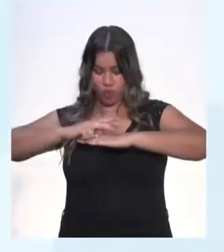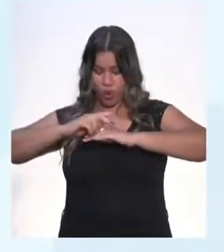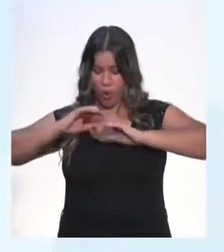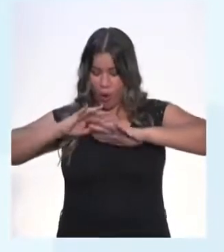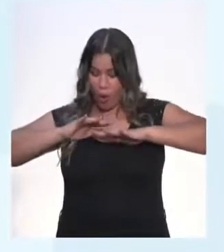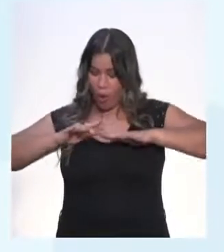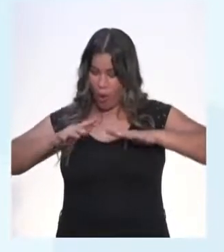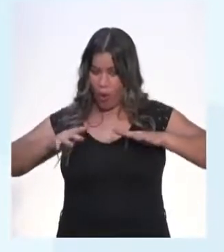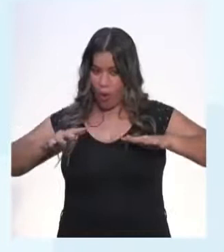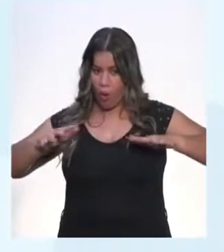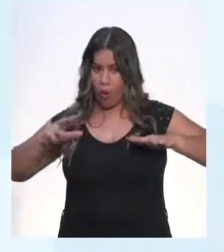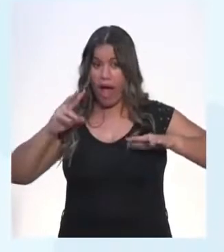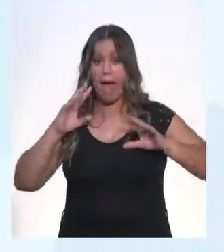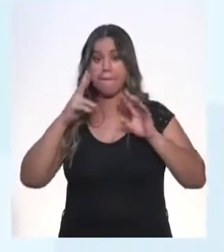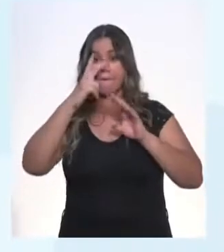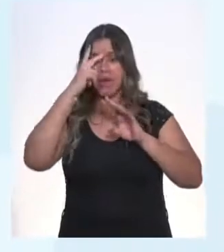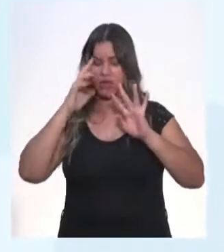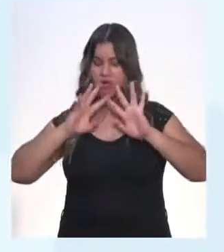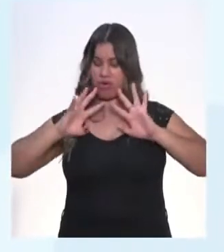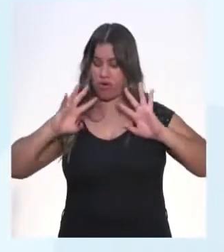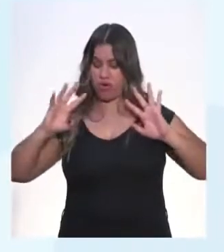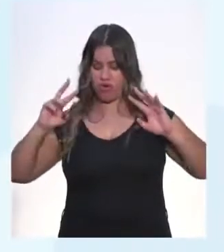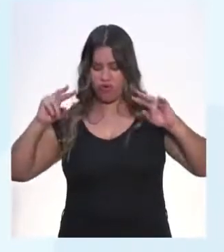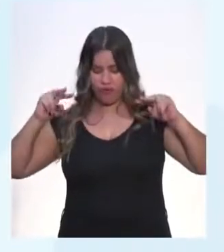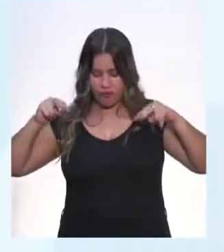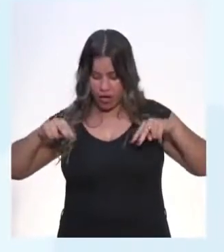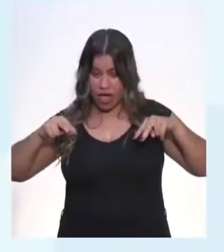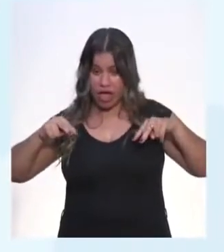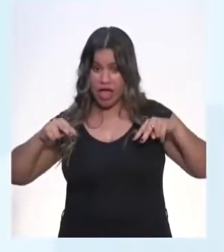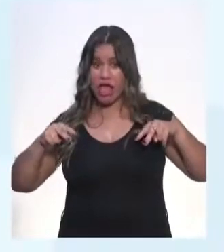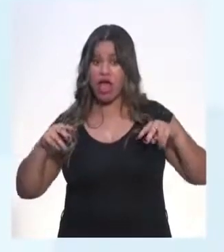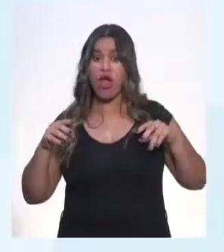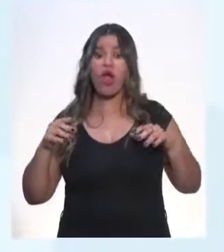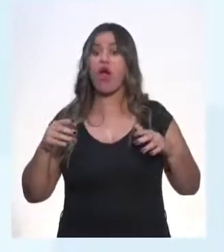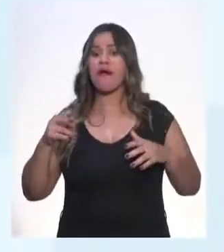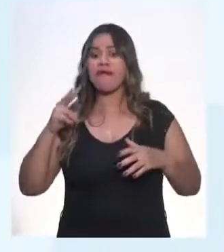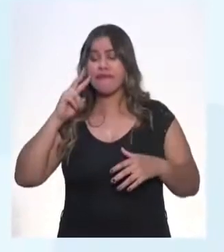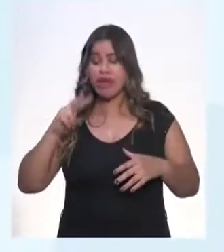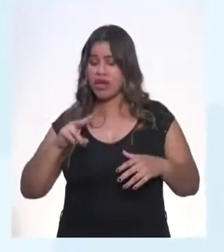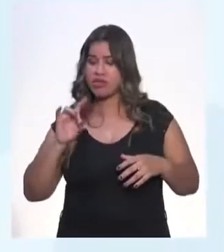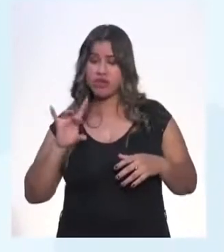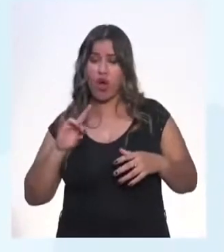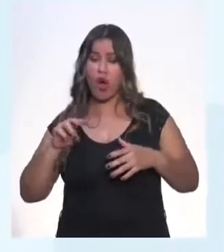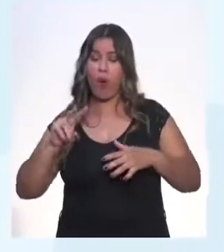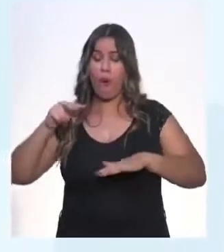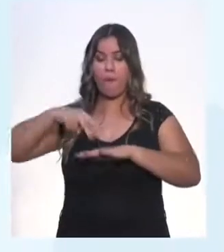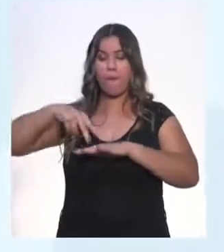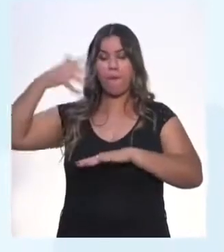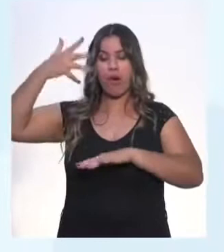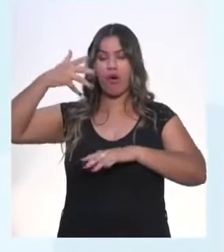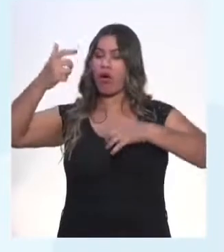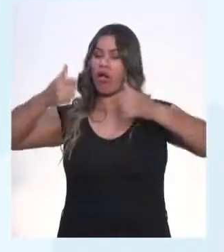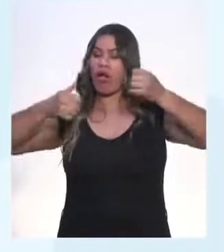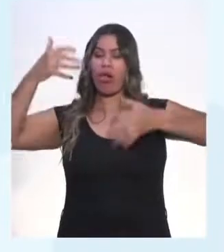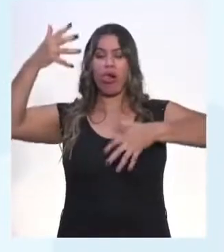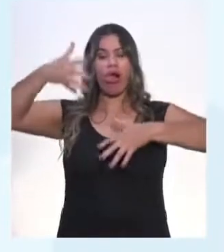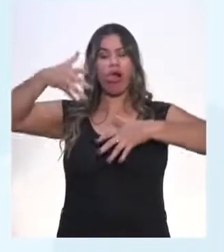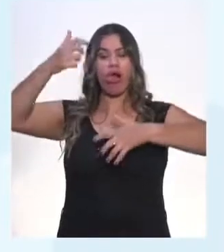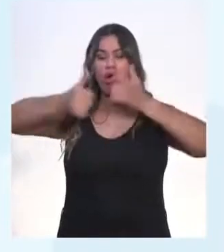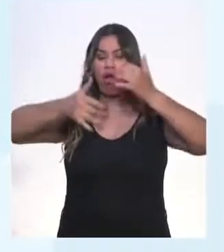pintura de um corpo humano, não ouvindo um professor só falar sobre um corpo humano, mas tendo